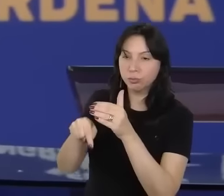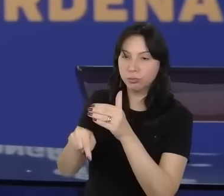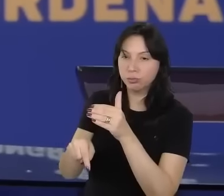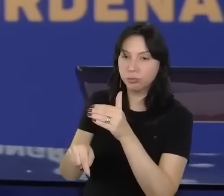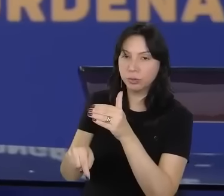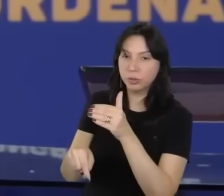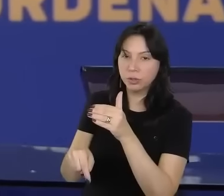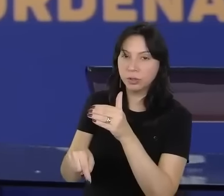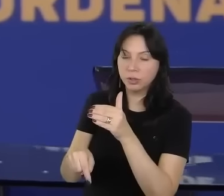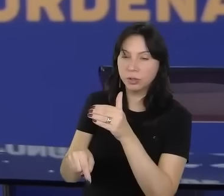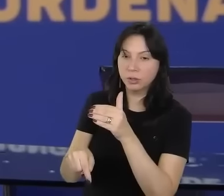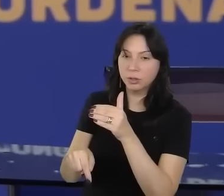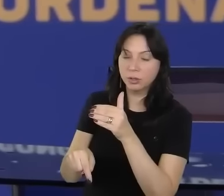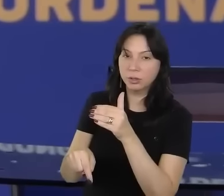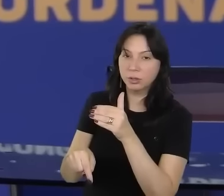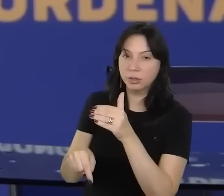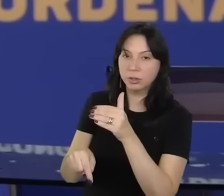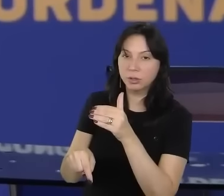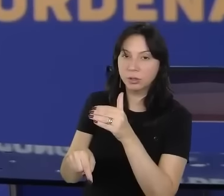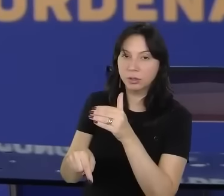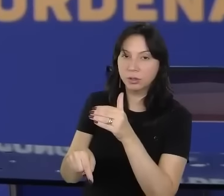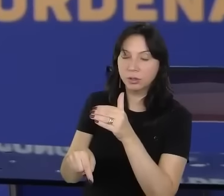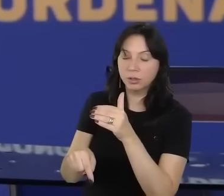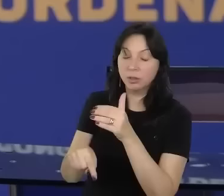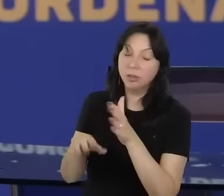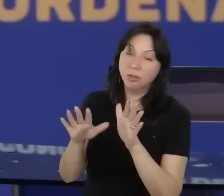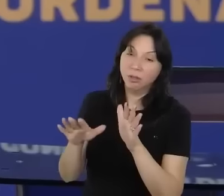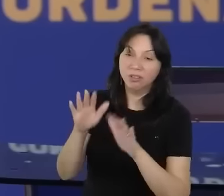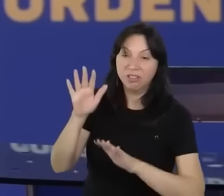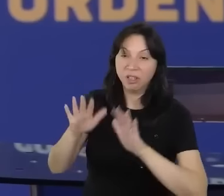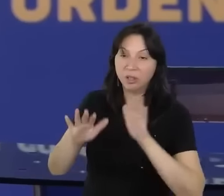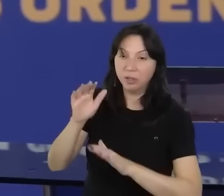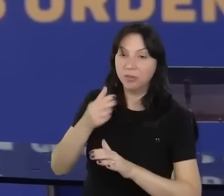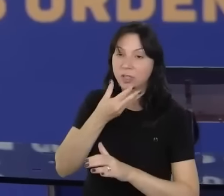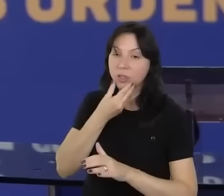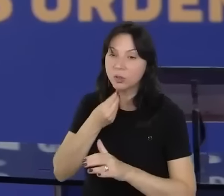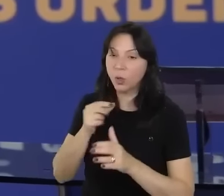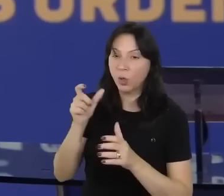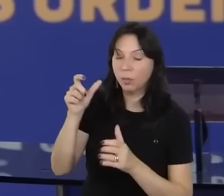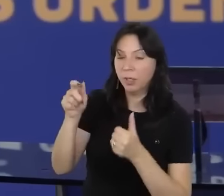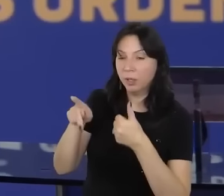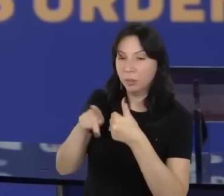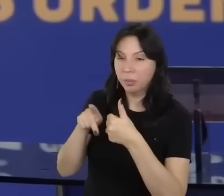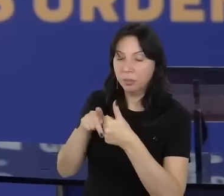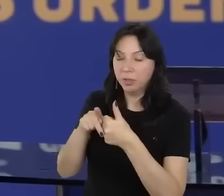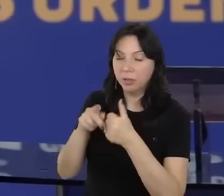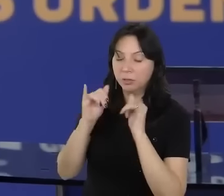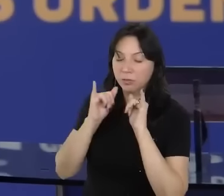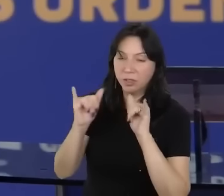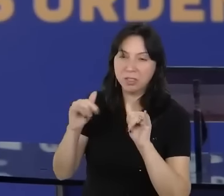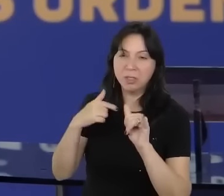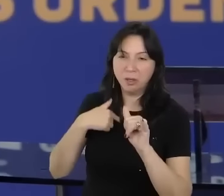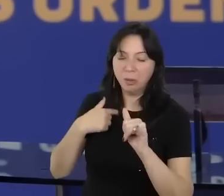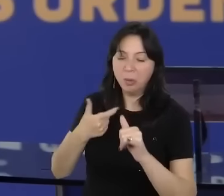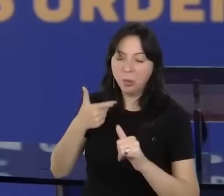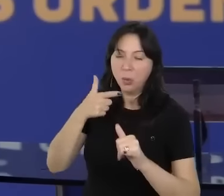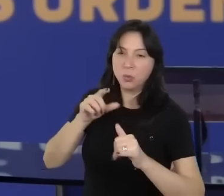em Pedro eu podia dizer bom eu sou eu conheço esse mar eu sei nadar eu vou sair